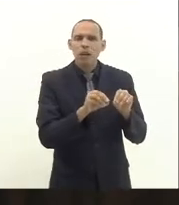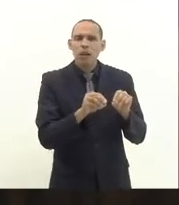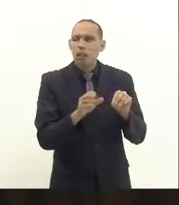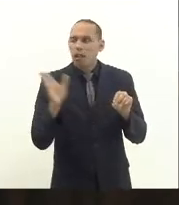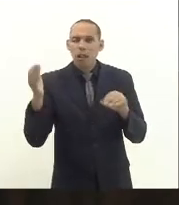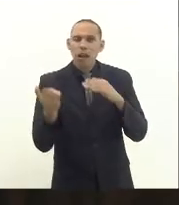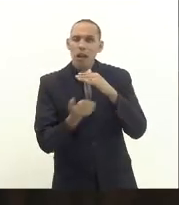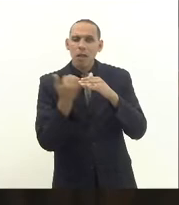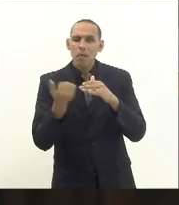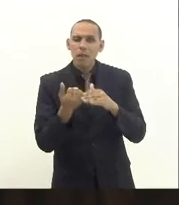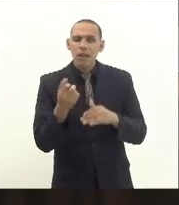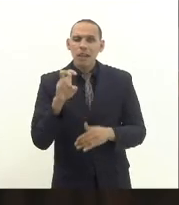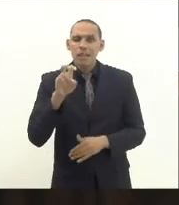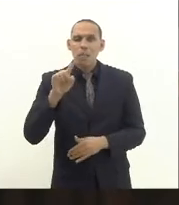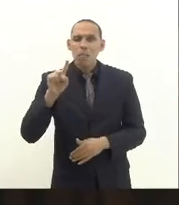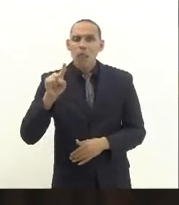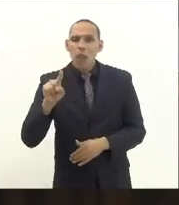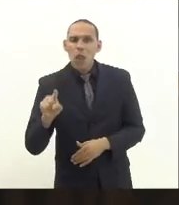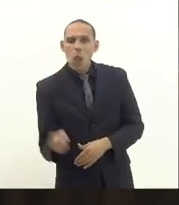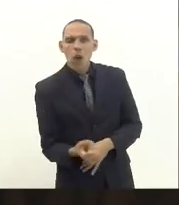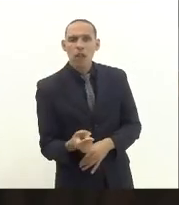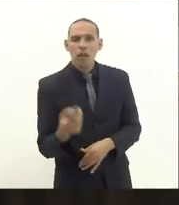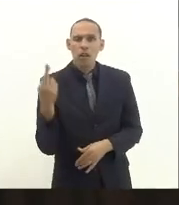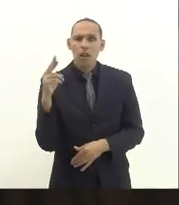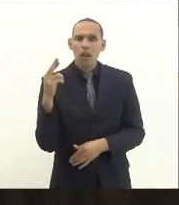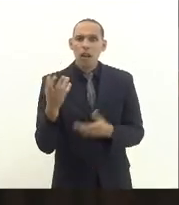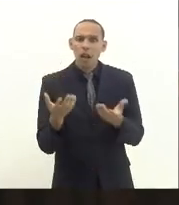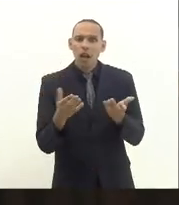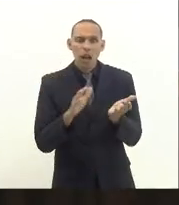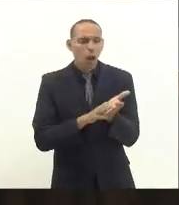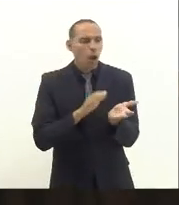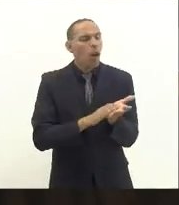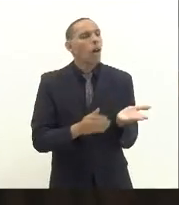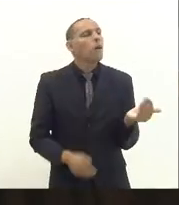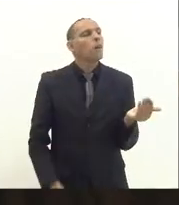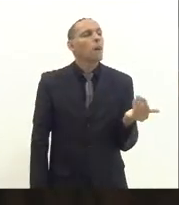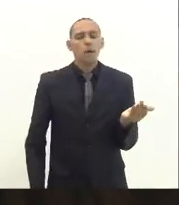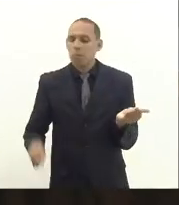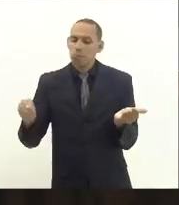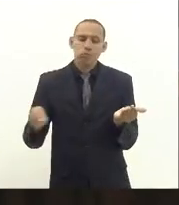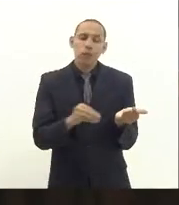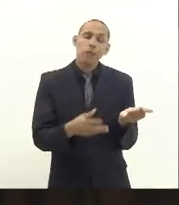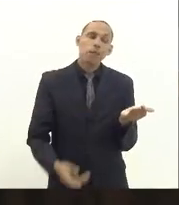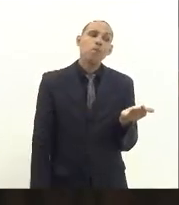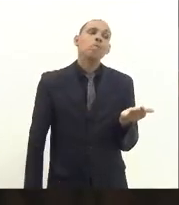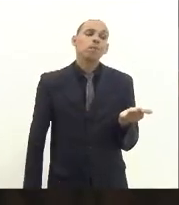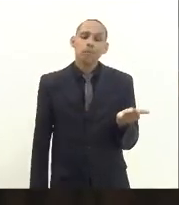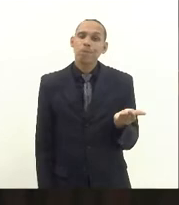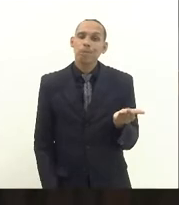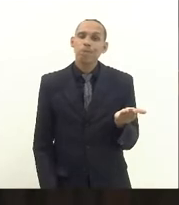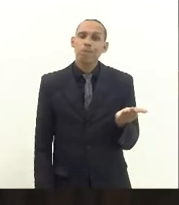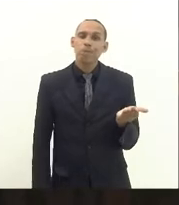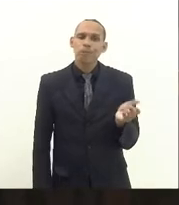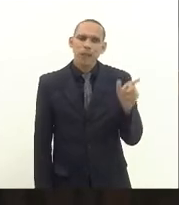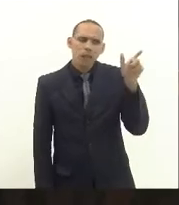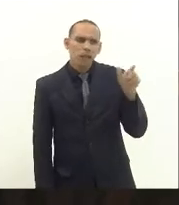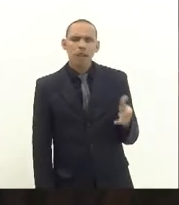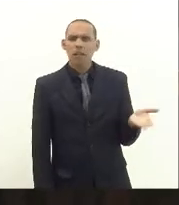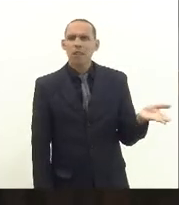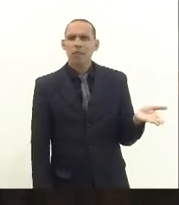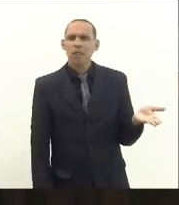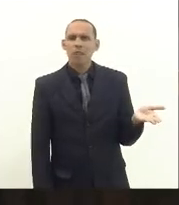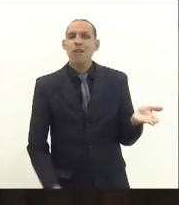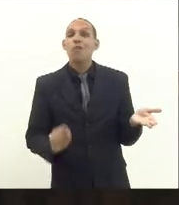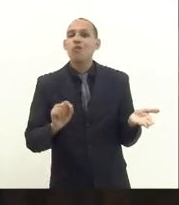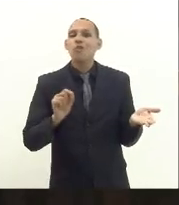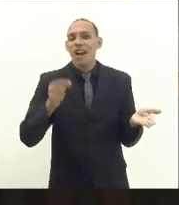quer cobrar r$ 5000000 segundo foi dito do contribuinte é uma